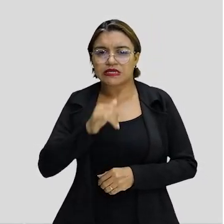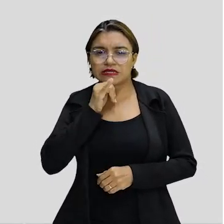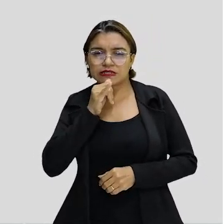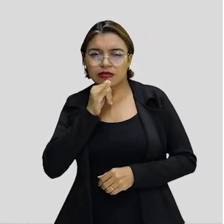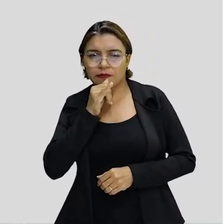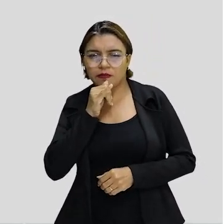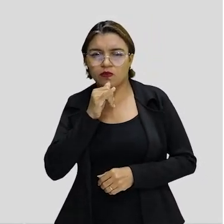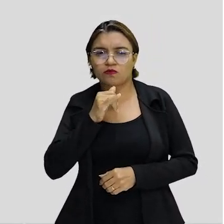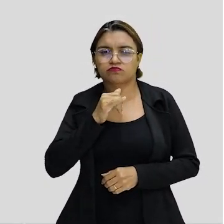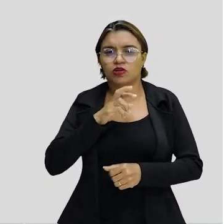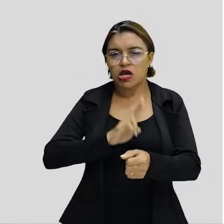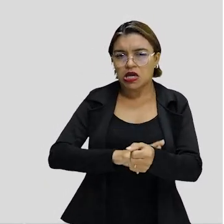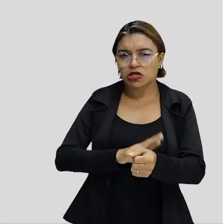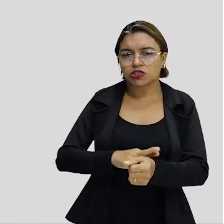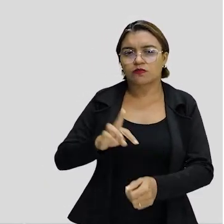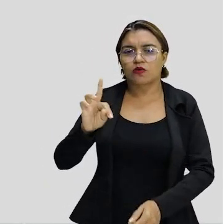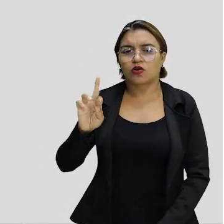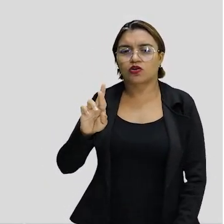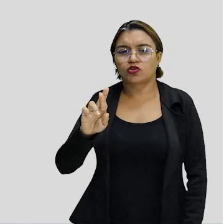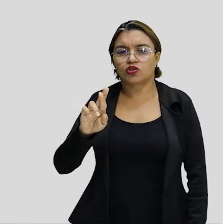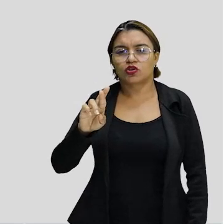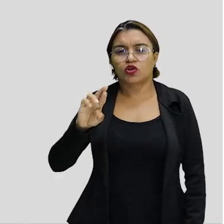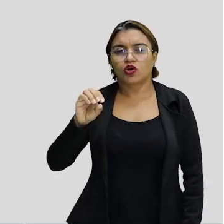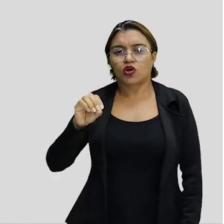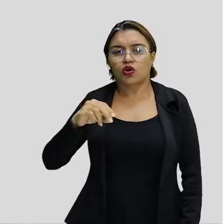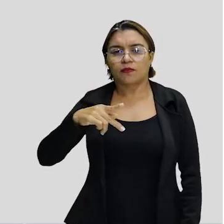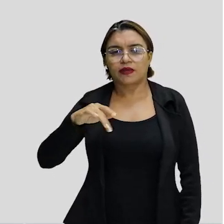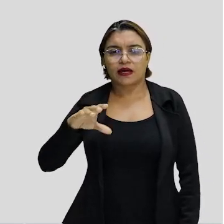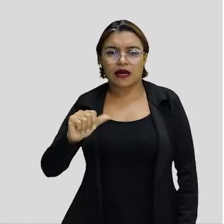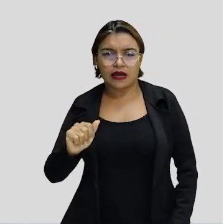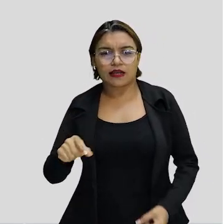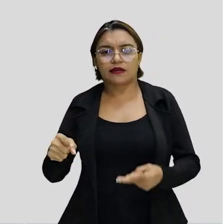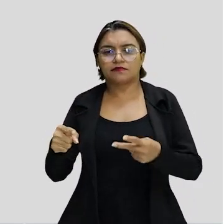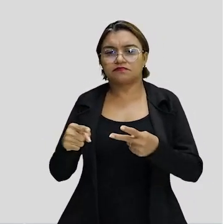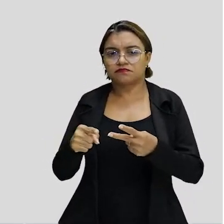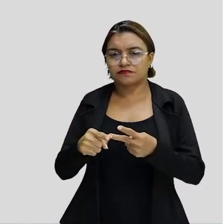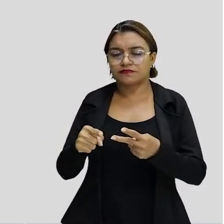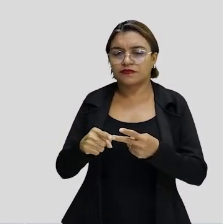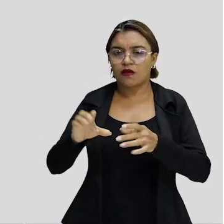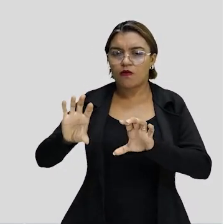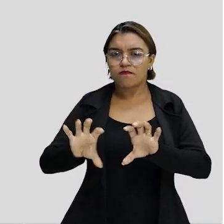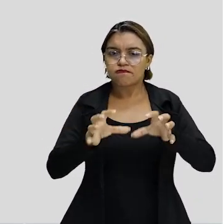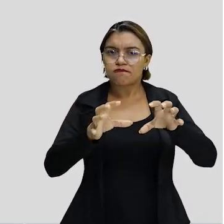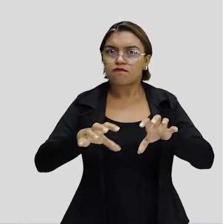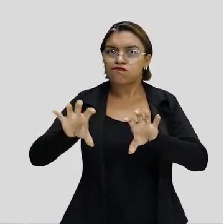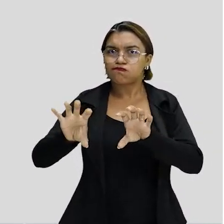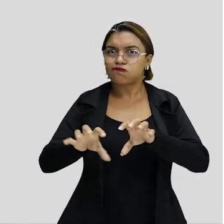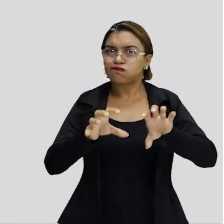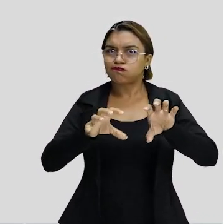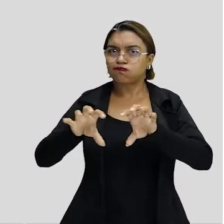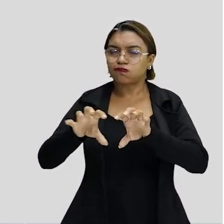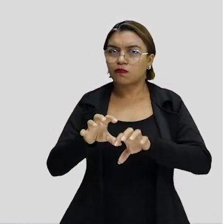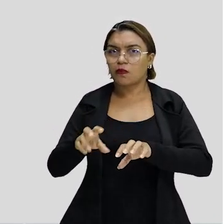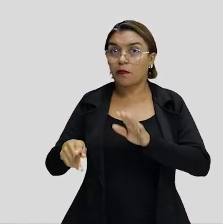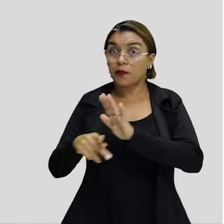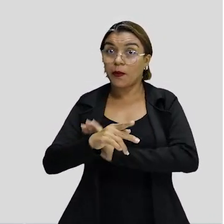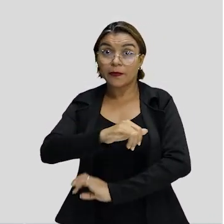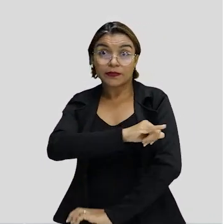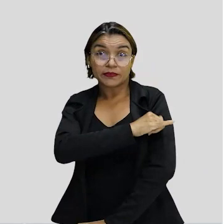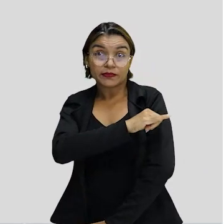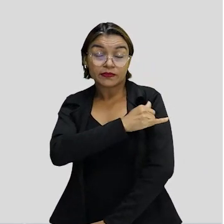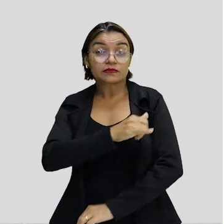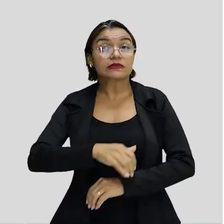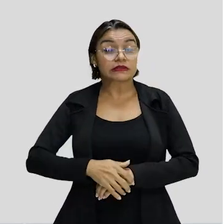é, o mangue beat, funk carioca, quer dançar? Quer dançar? O Tigrão vai... Pois é,